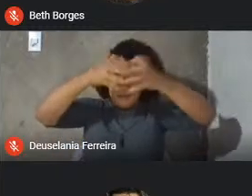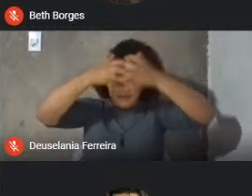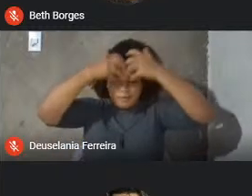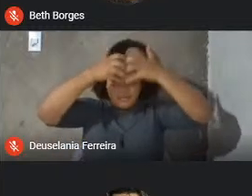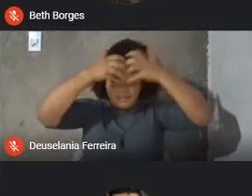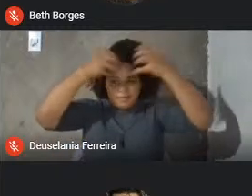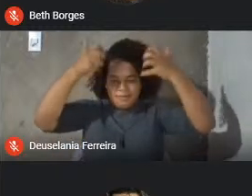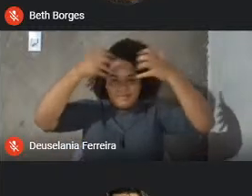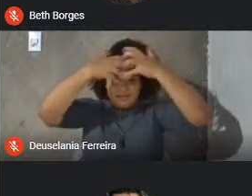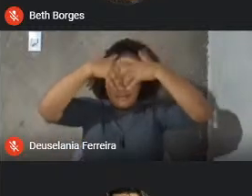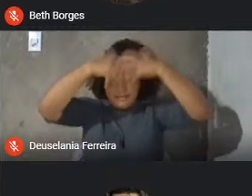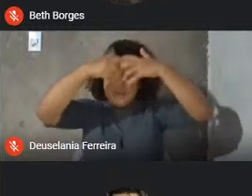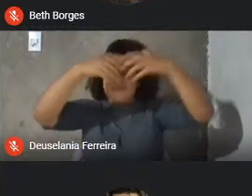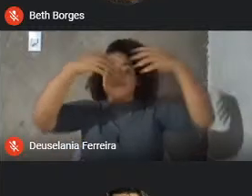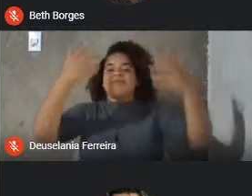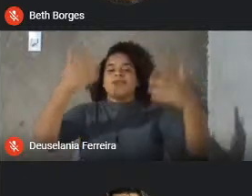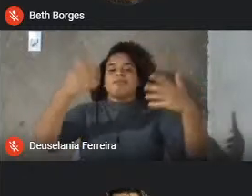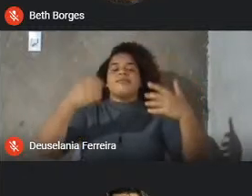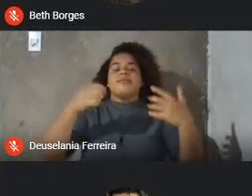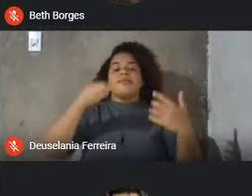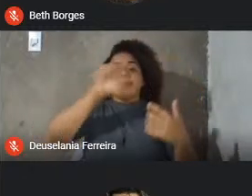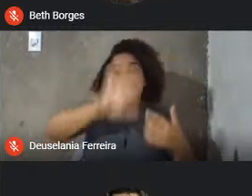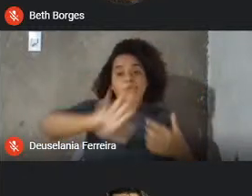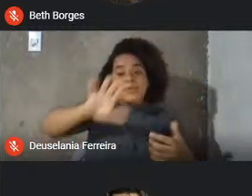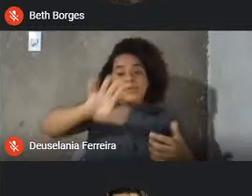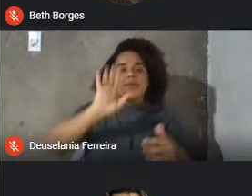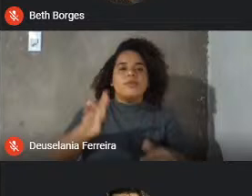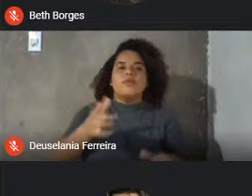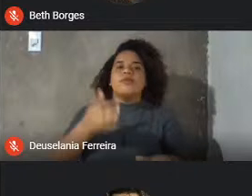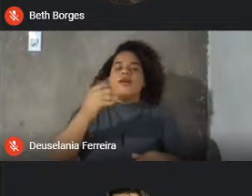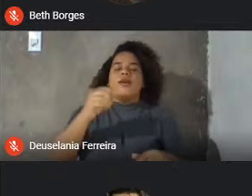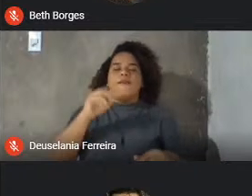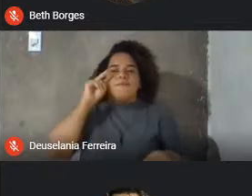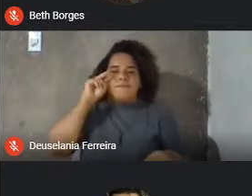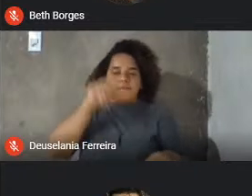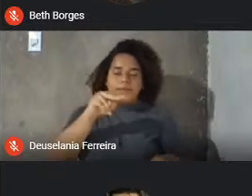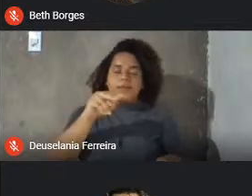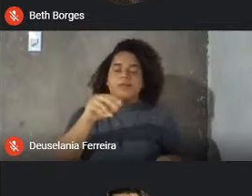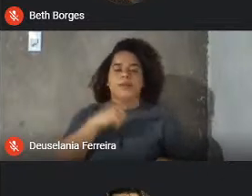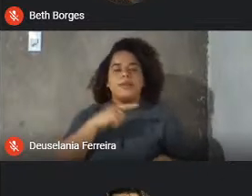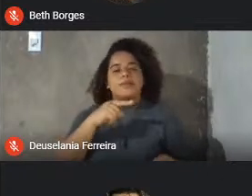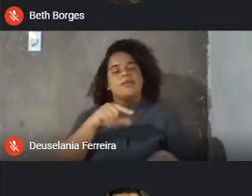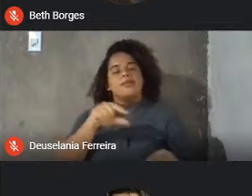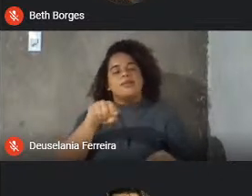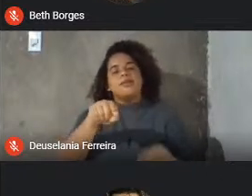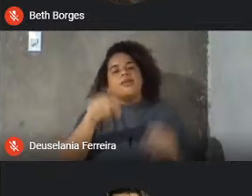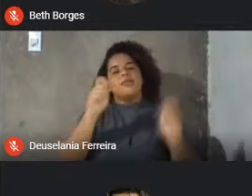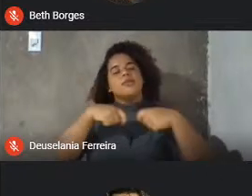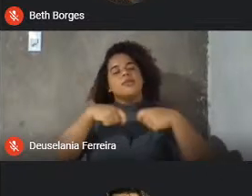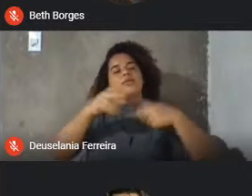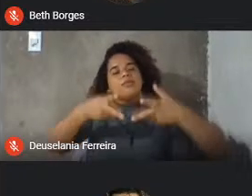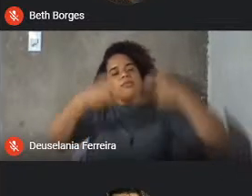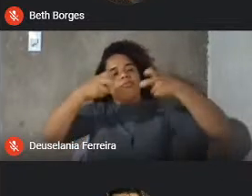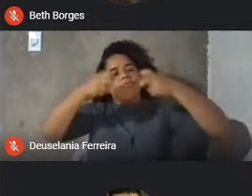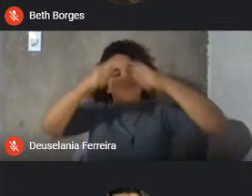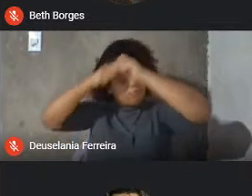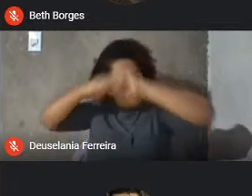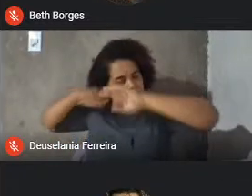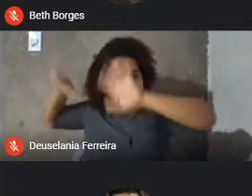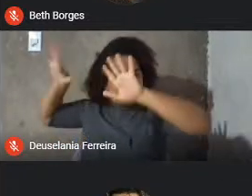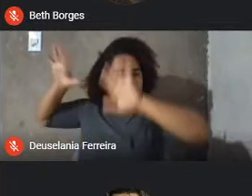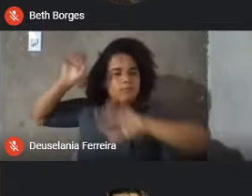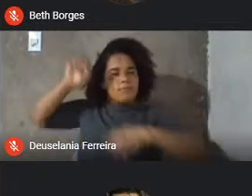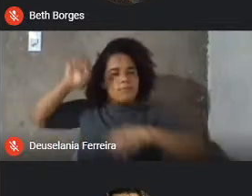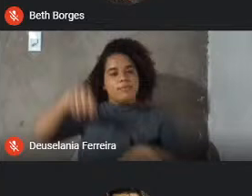seja, quando a imagem já foi processada, quando já existe ali a representação mental de tudo isso, tá? Pode passar,